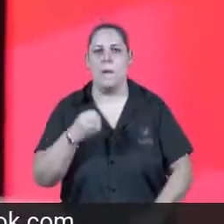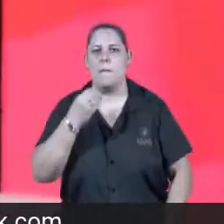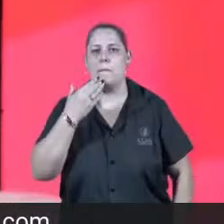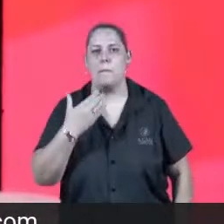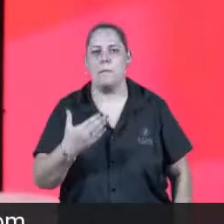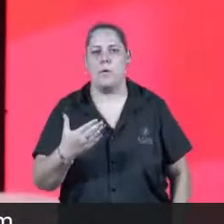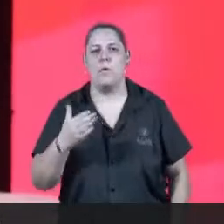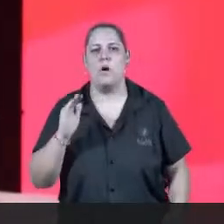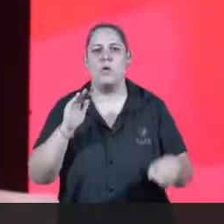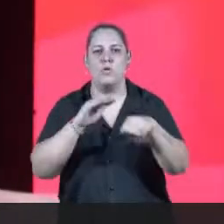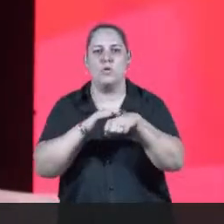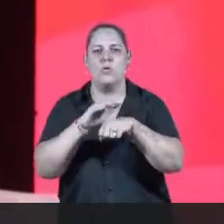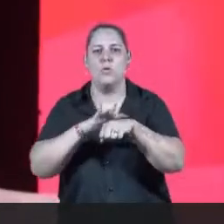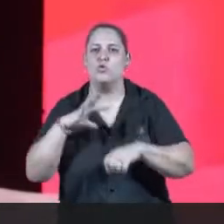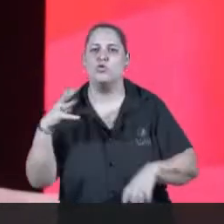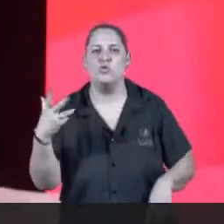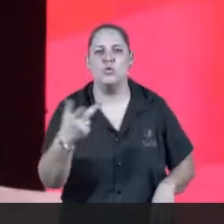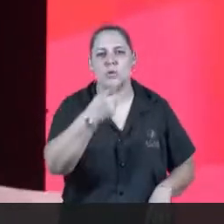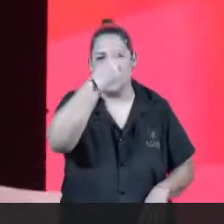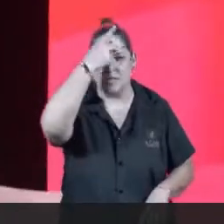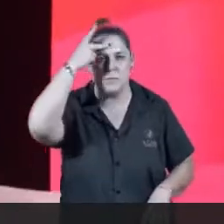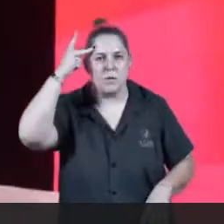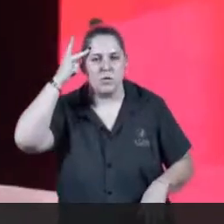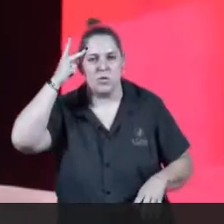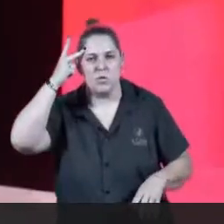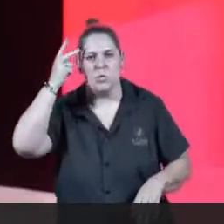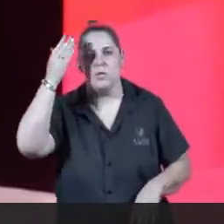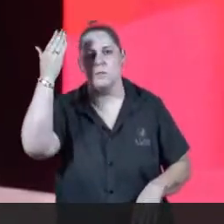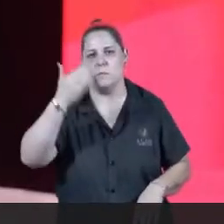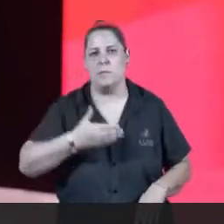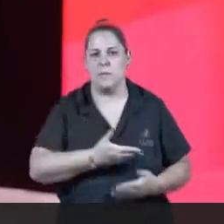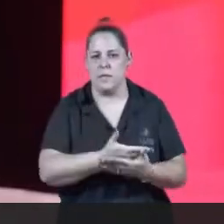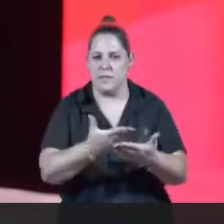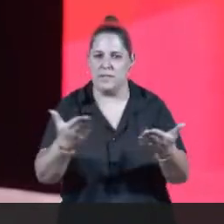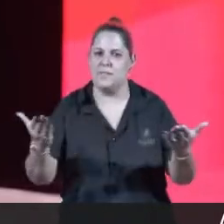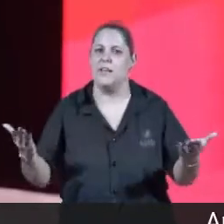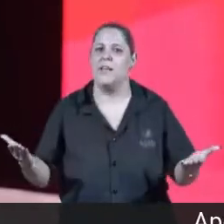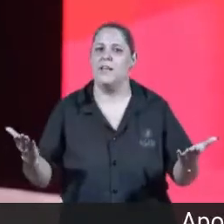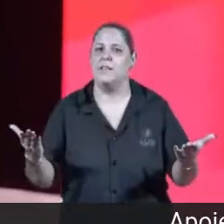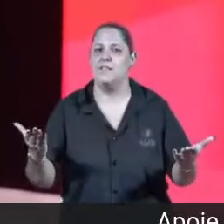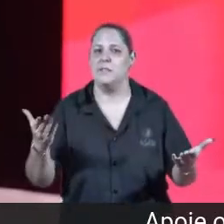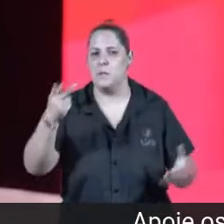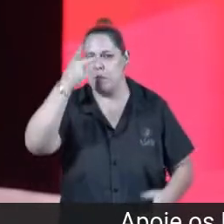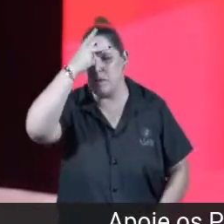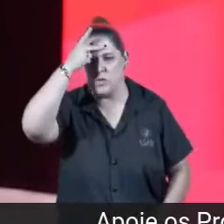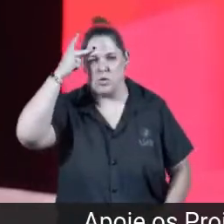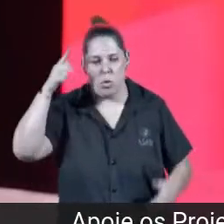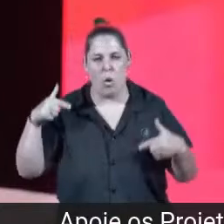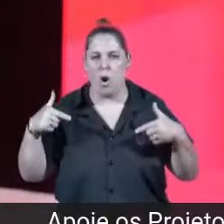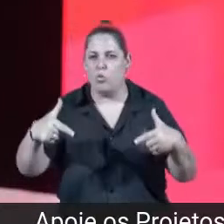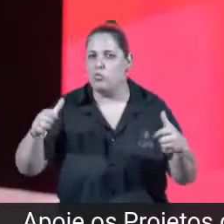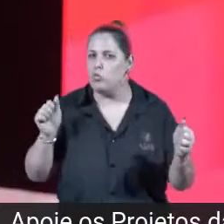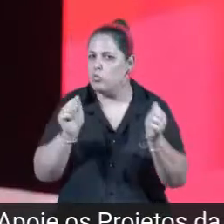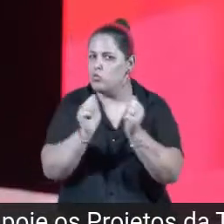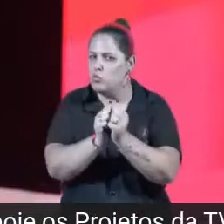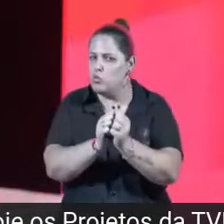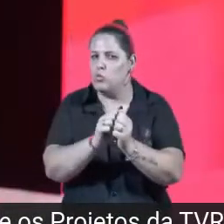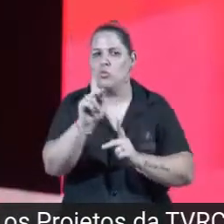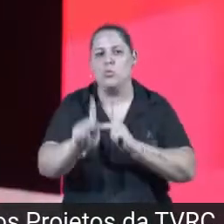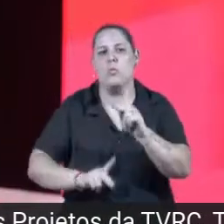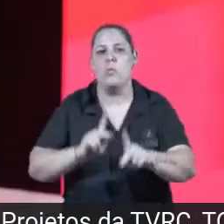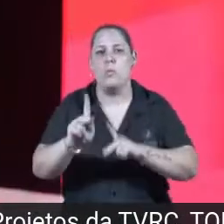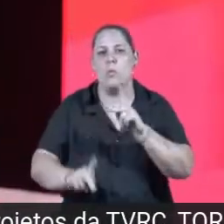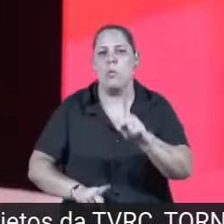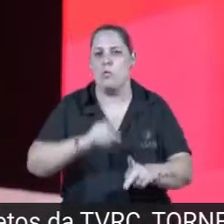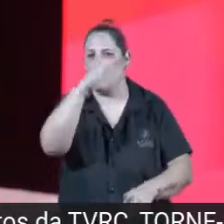Boa noite a todos os companheiros e companheiras, aos nossos militantes, ao povo capixaba e brasileiro